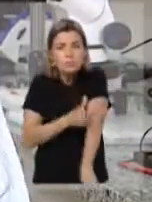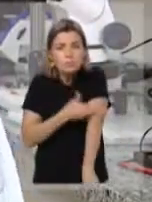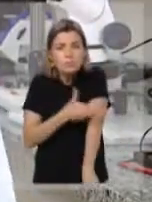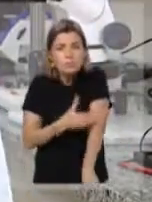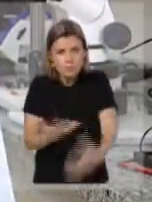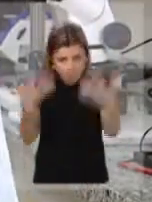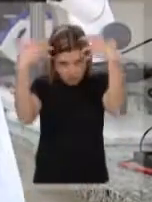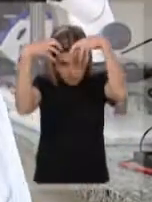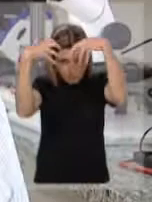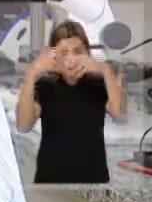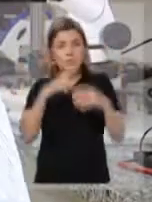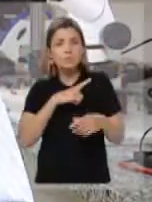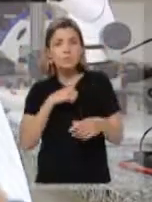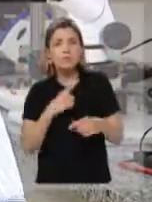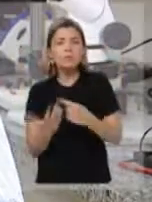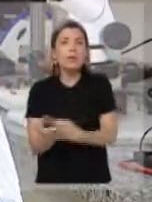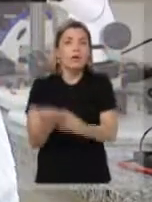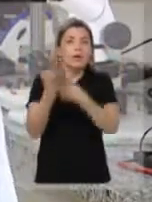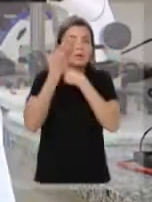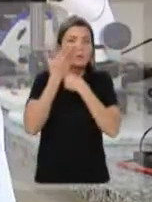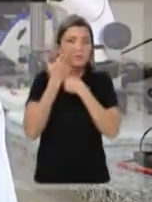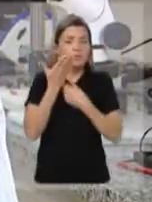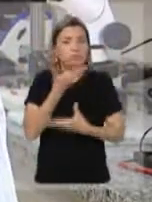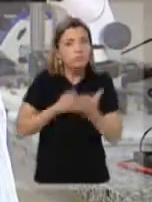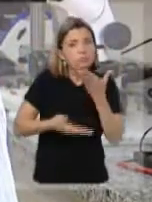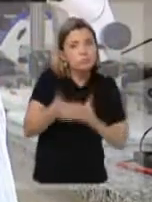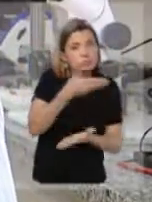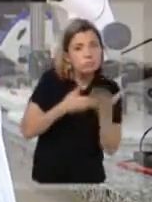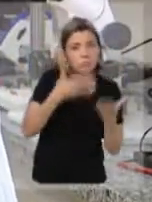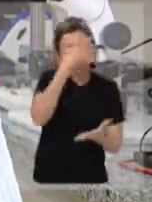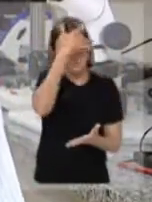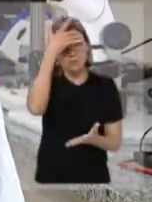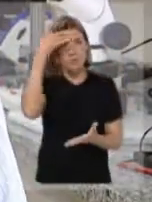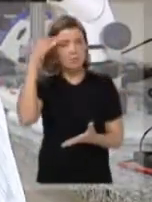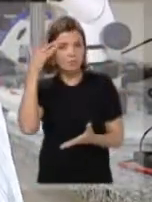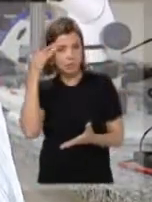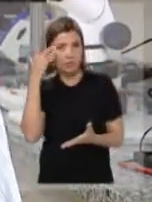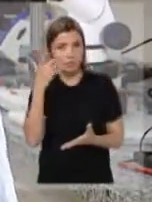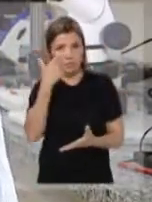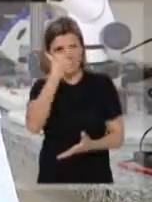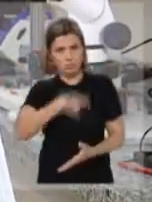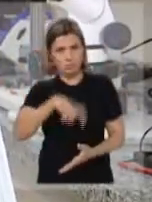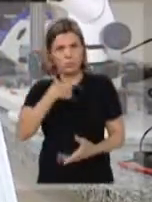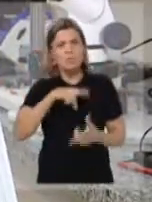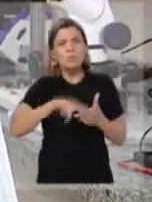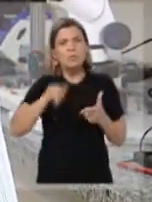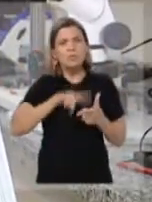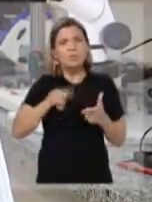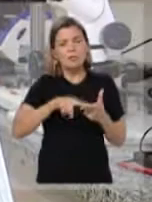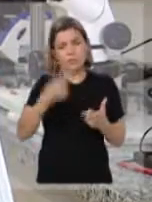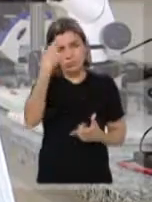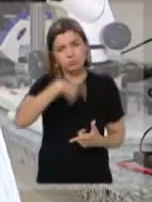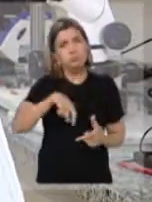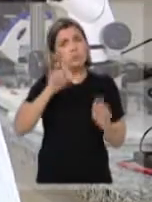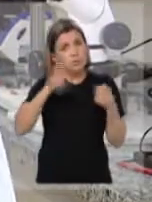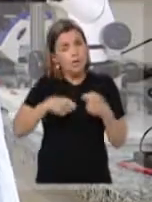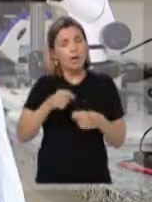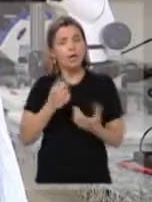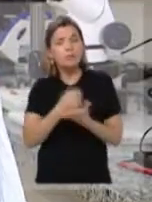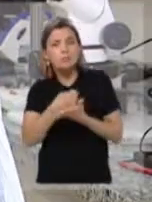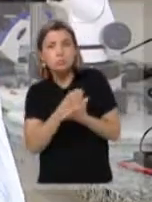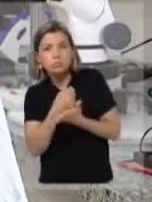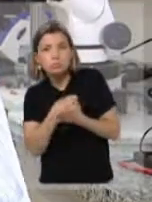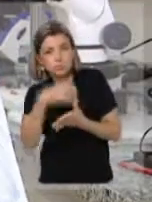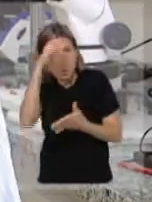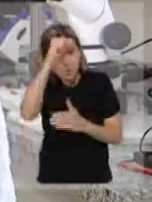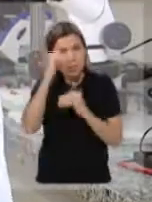criar uma nova maneira de interação da pessoa com esses jogos